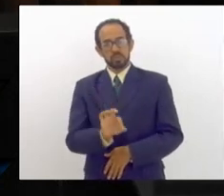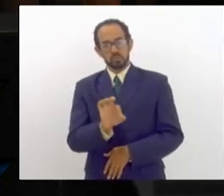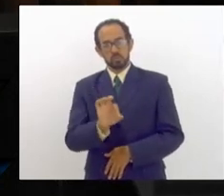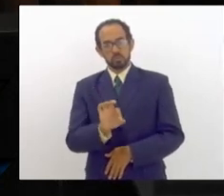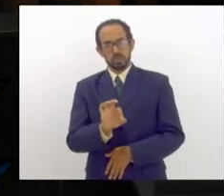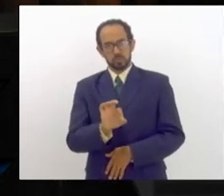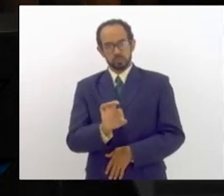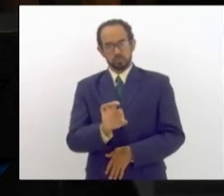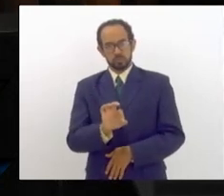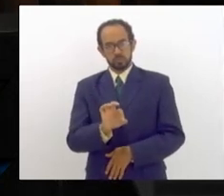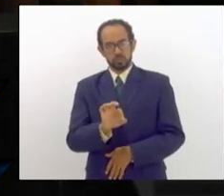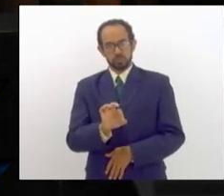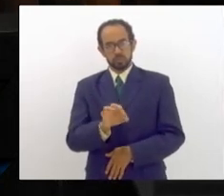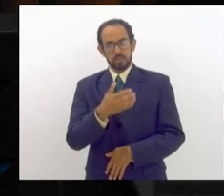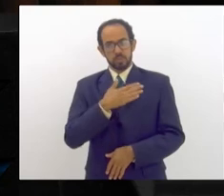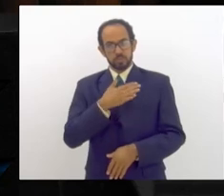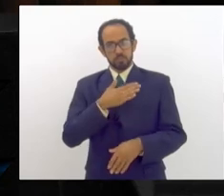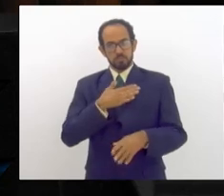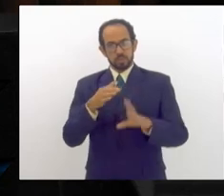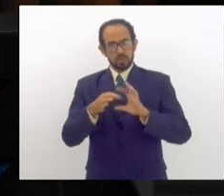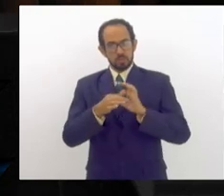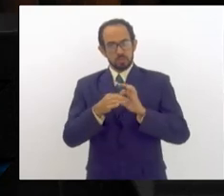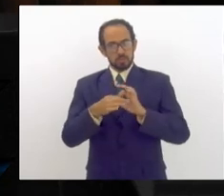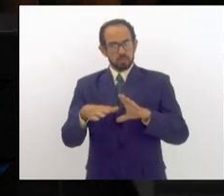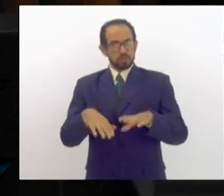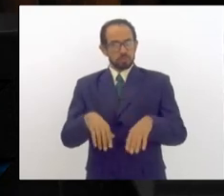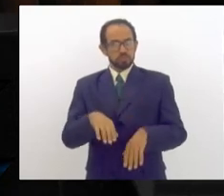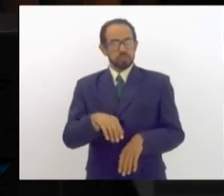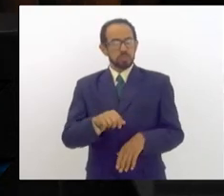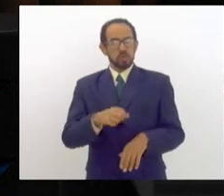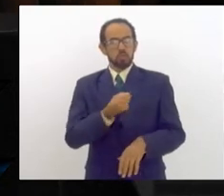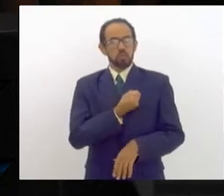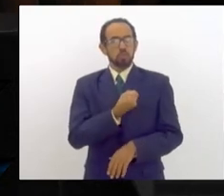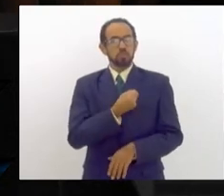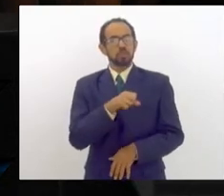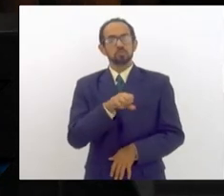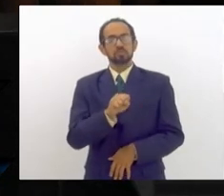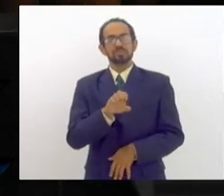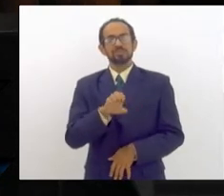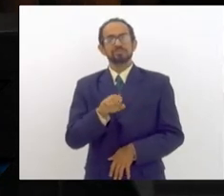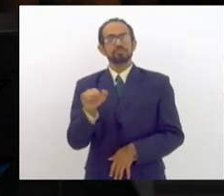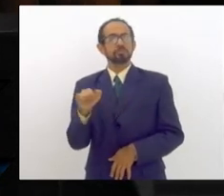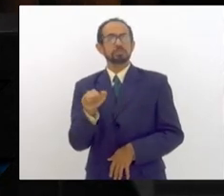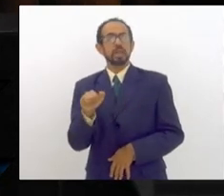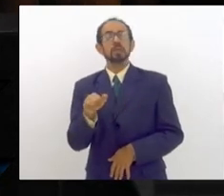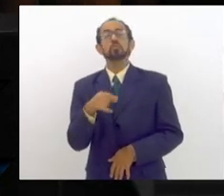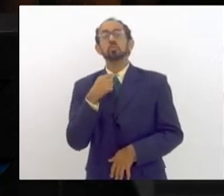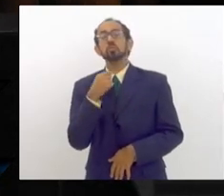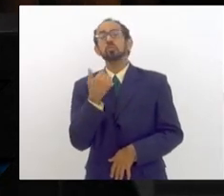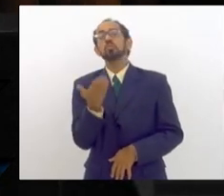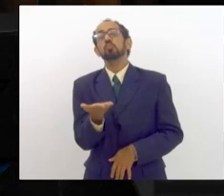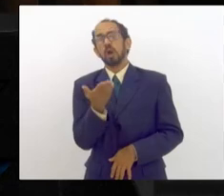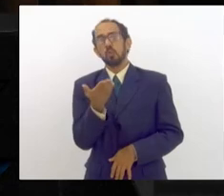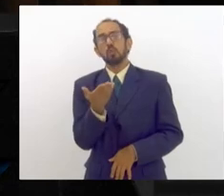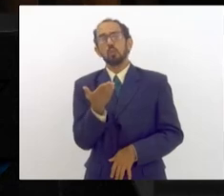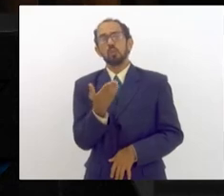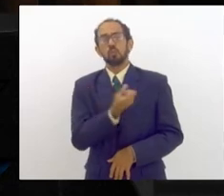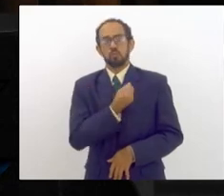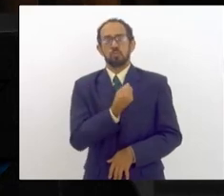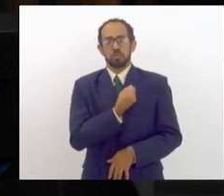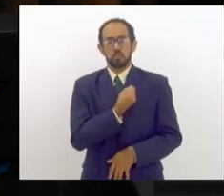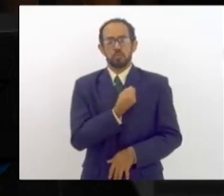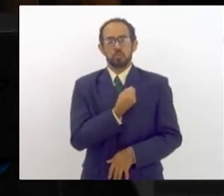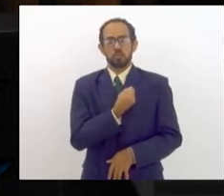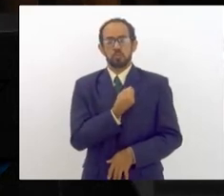meu autorizo tá no processo sei número tal Porque tá todo mundo nessa apreensão Como pode ter